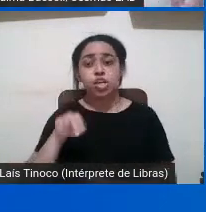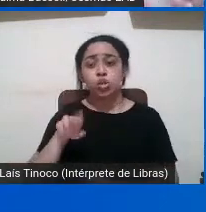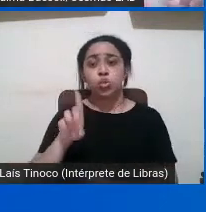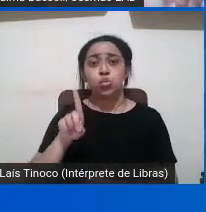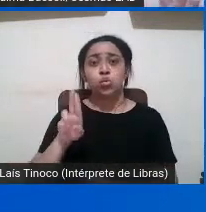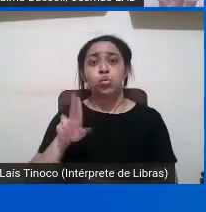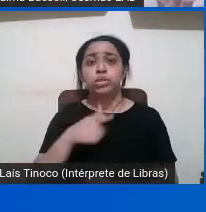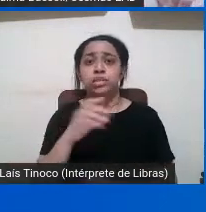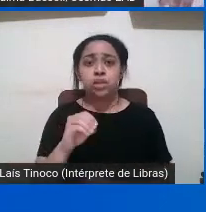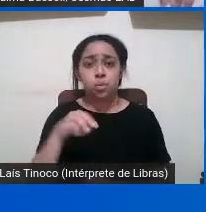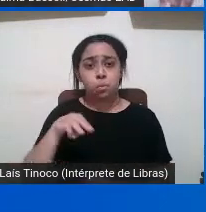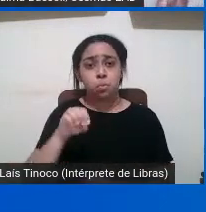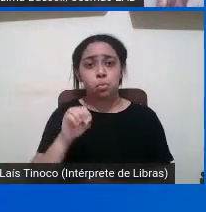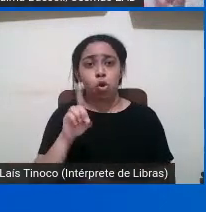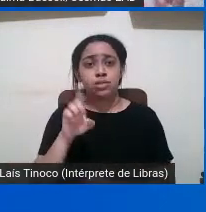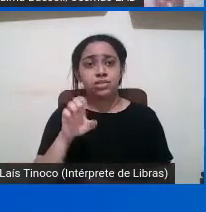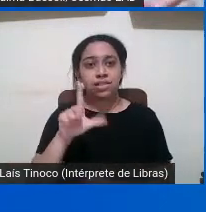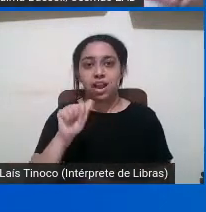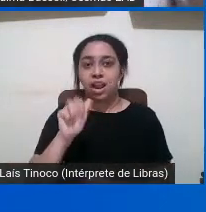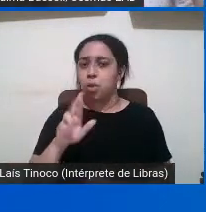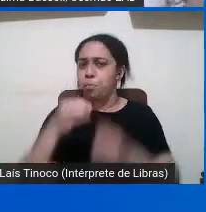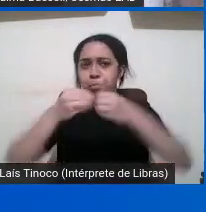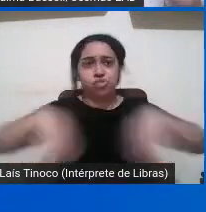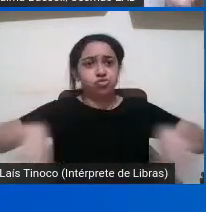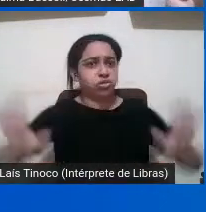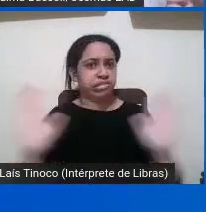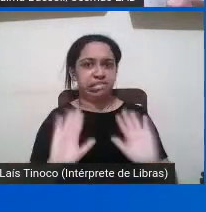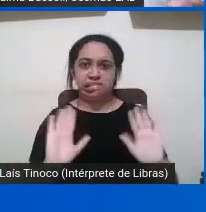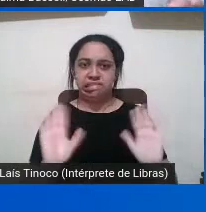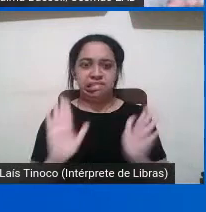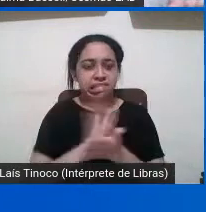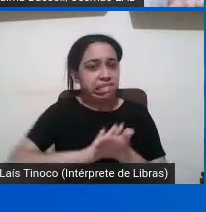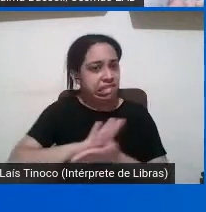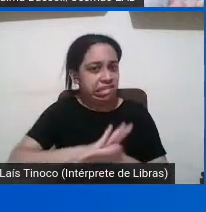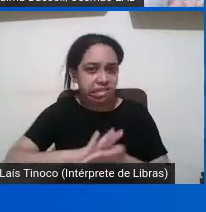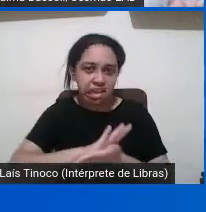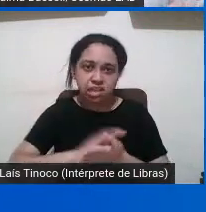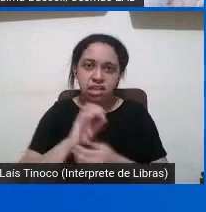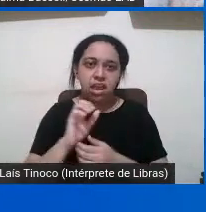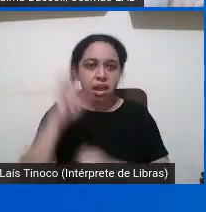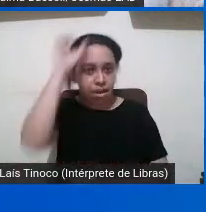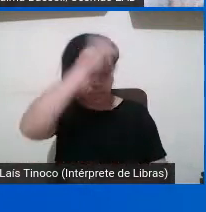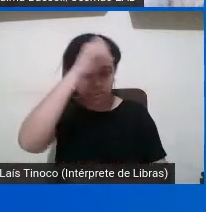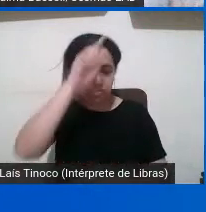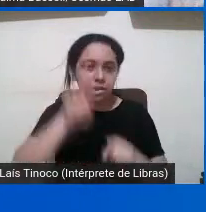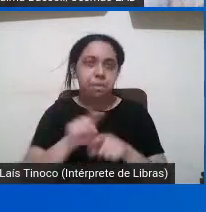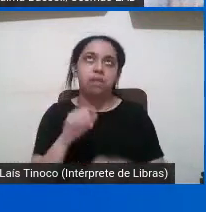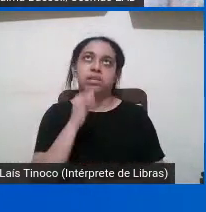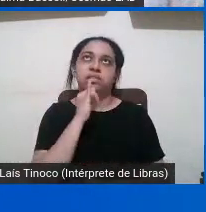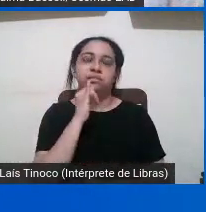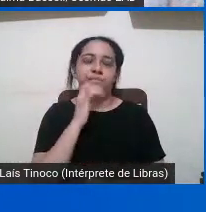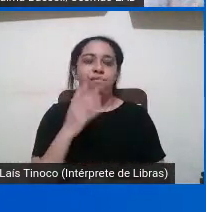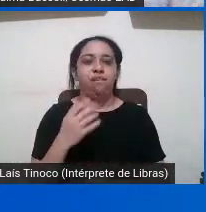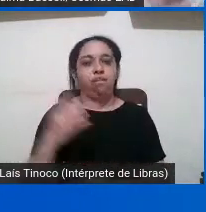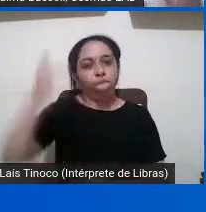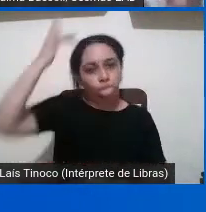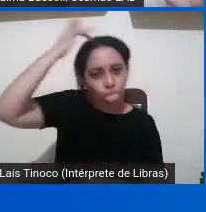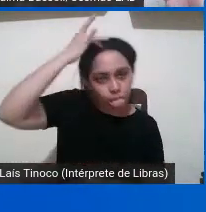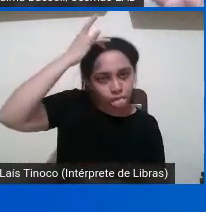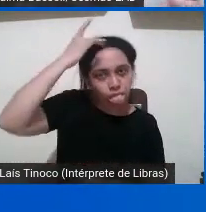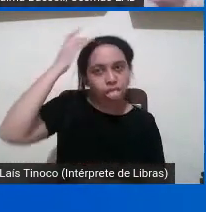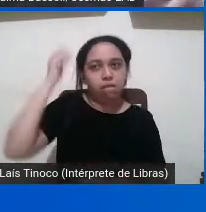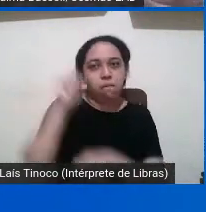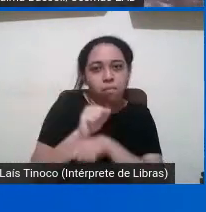prejudica a absolutamente a questão do aprendizado nem engessa o processo de aprendizagem do aluno